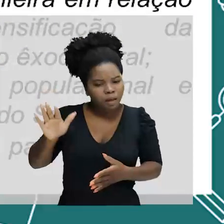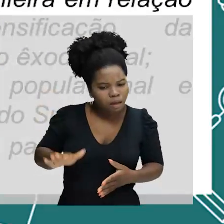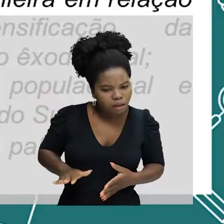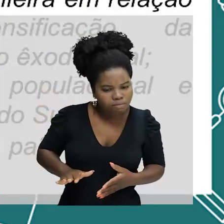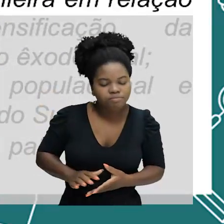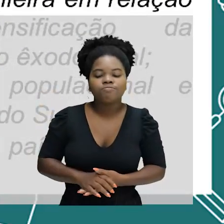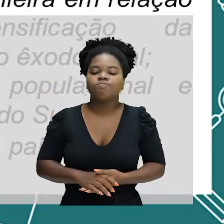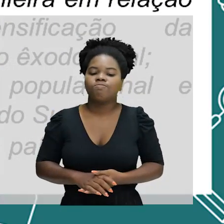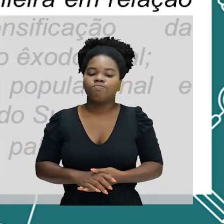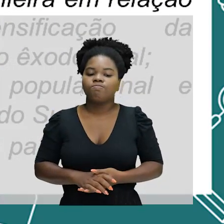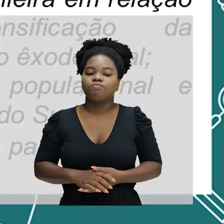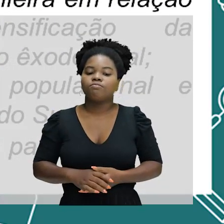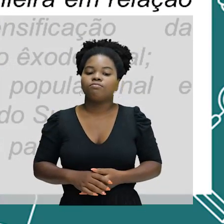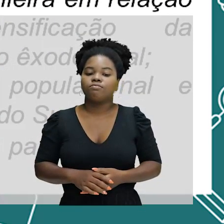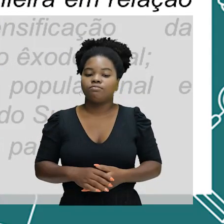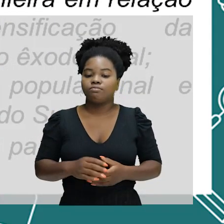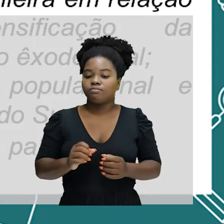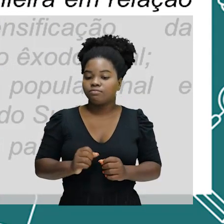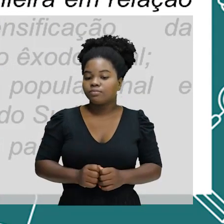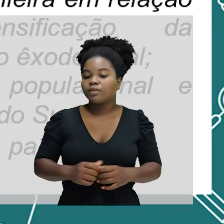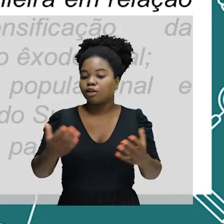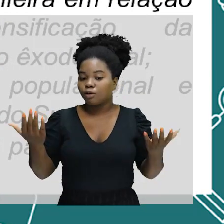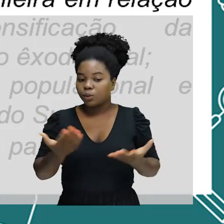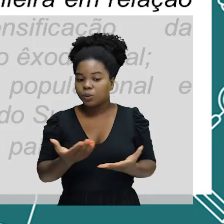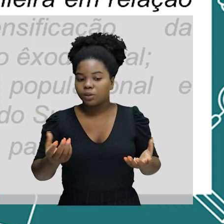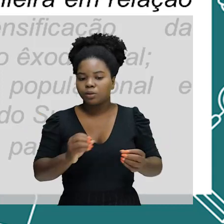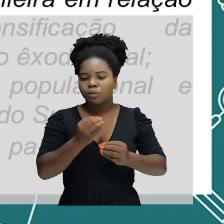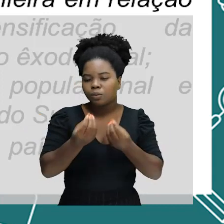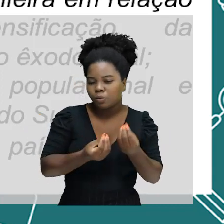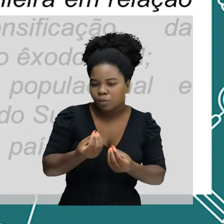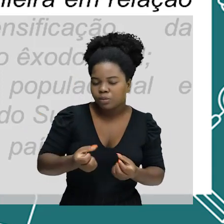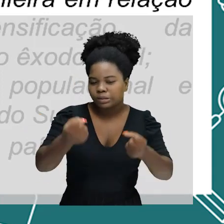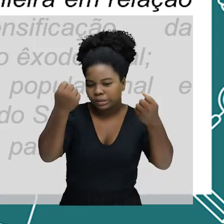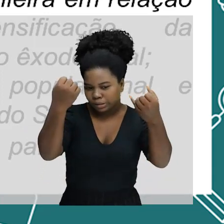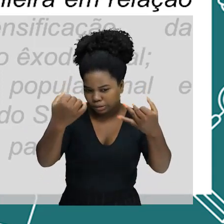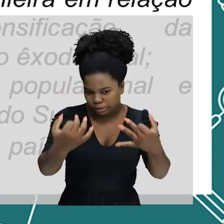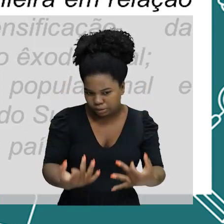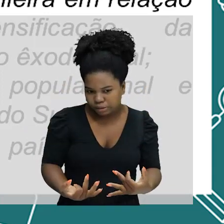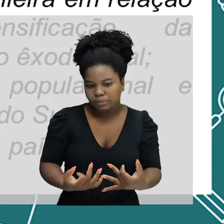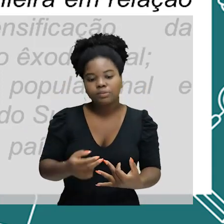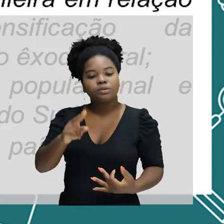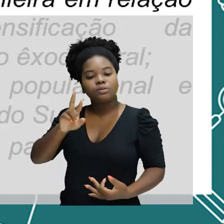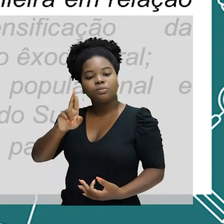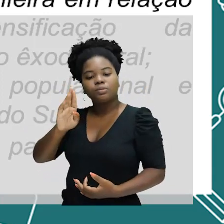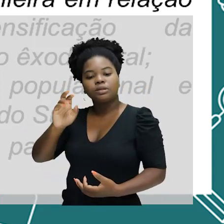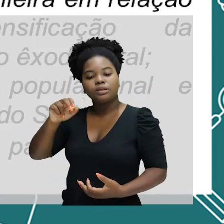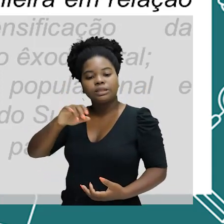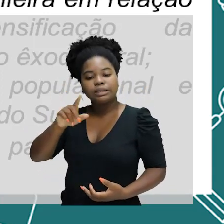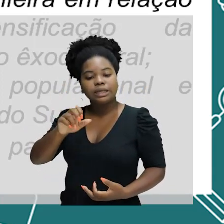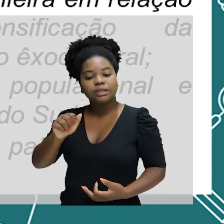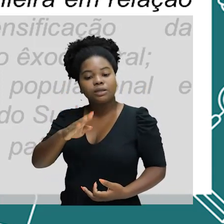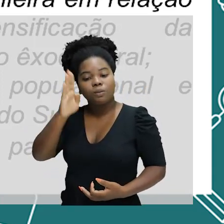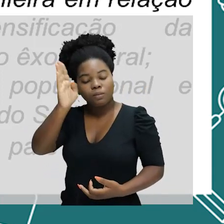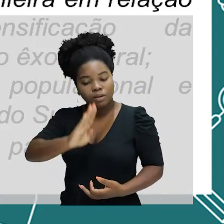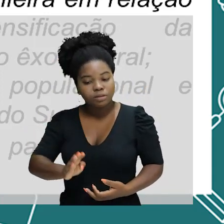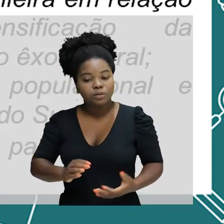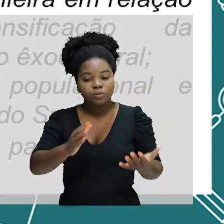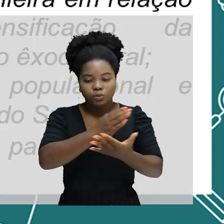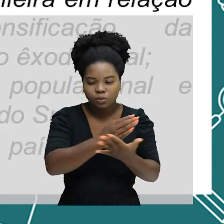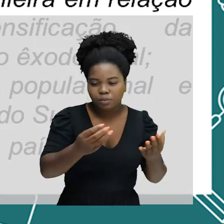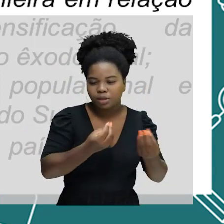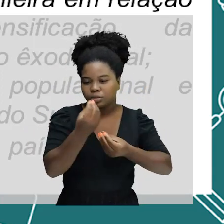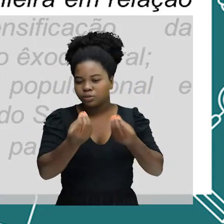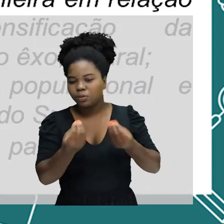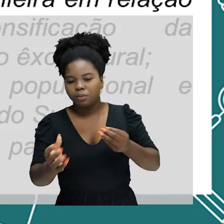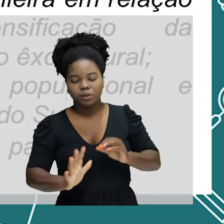Quando a gente fala da urbanização brasileira, muita atenção, e eu citei isso em aula e eu vou te citar. Quando nós falamos do início da